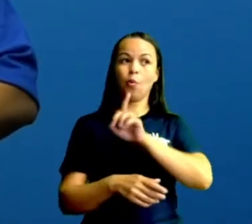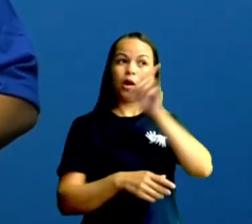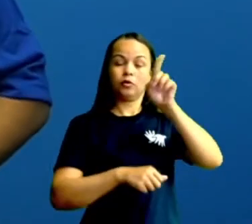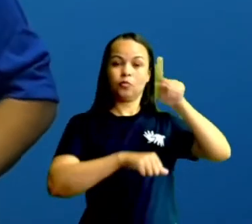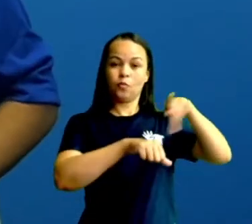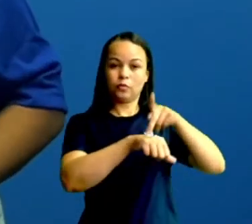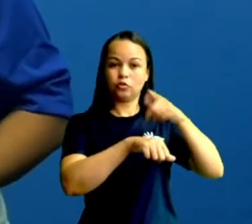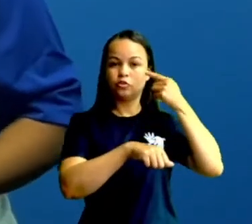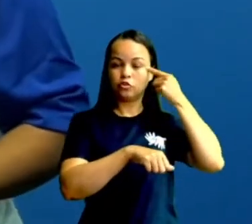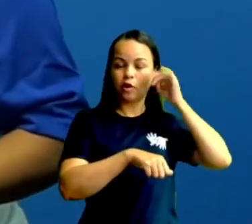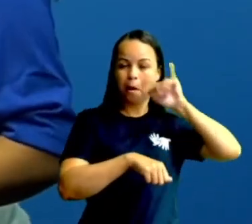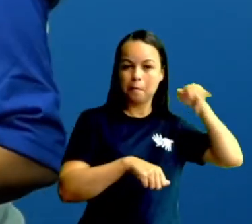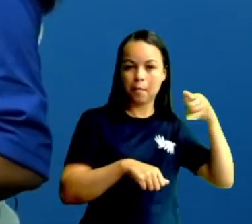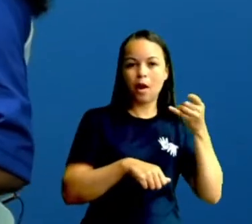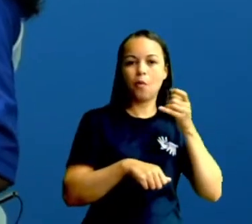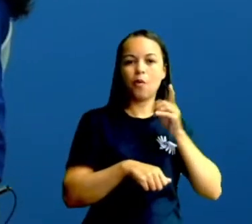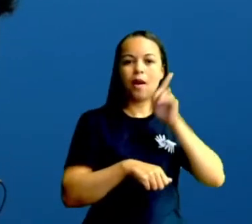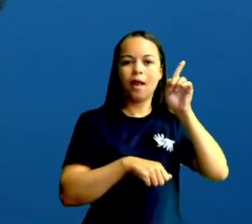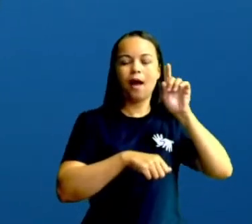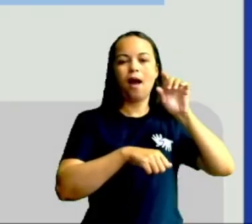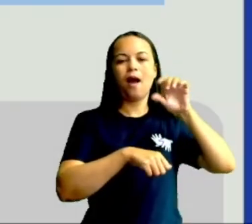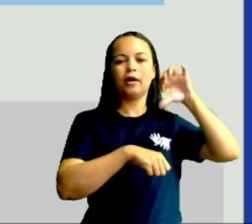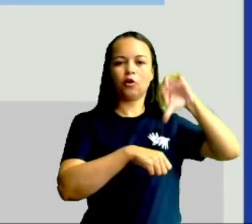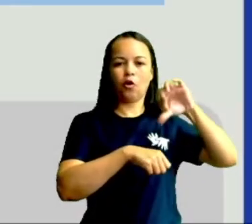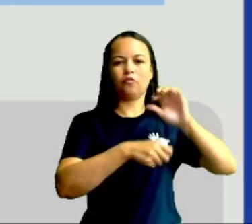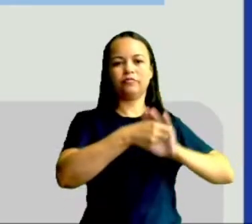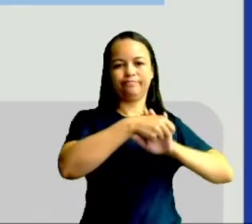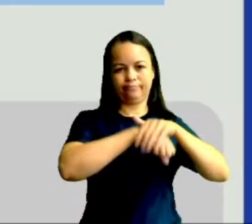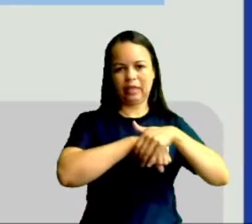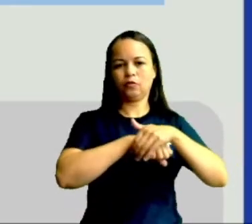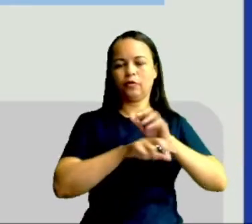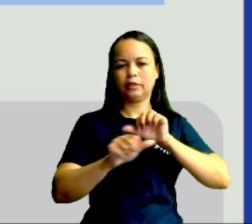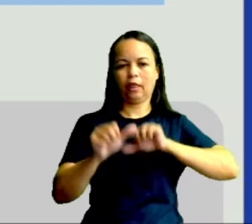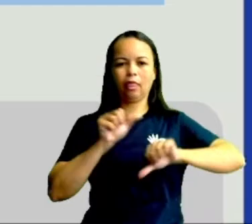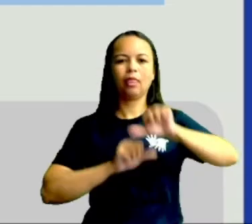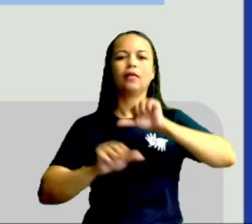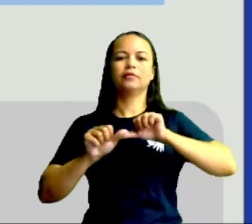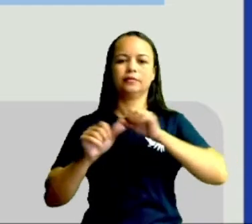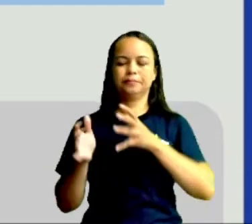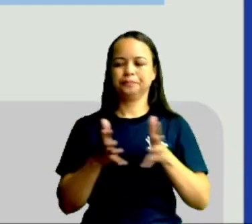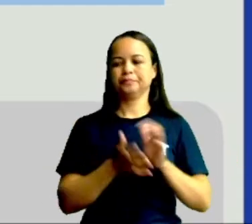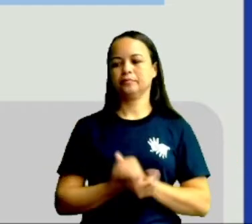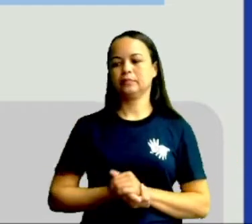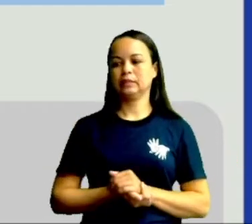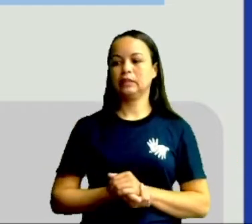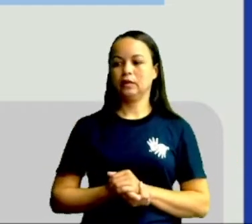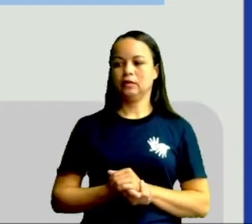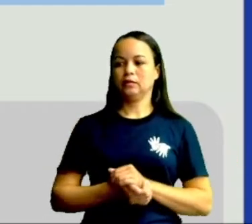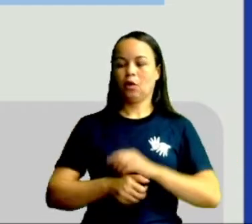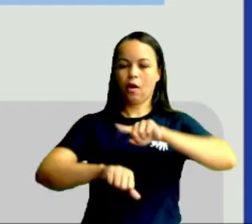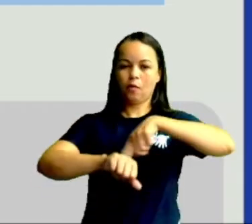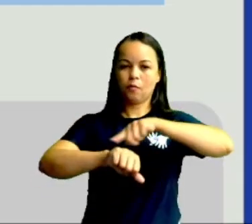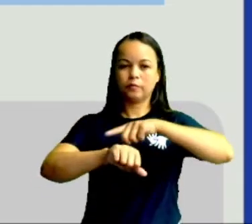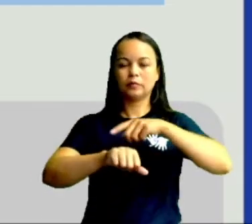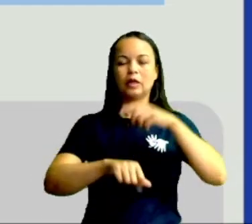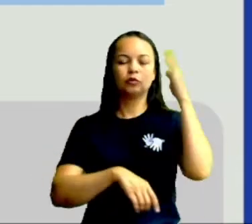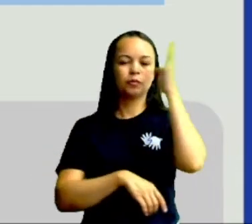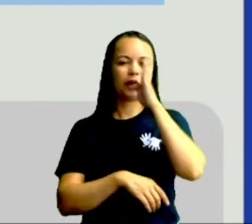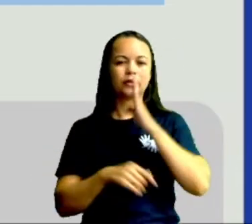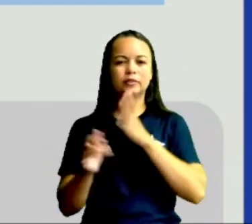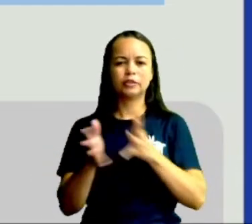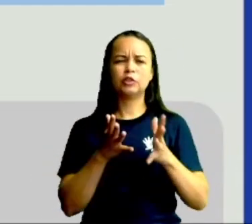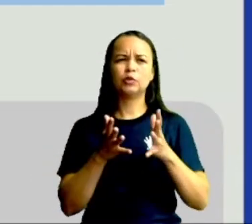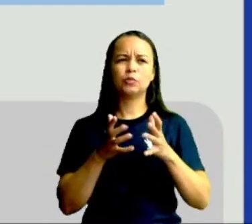é da noite, lá é do dia. Vamos lá? Ó, fuso horário brasileiro. O Brasil é um dos